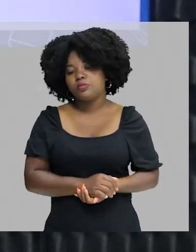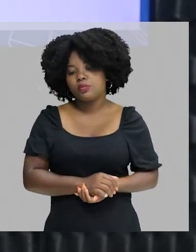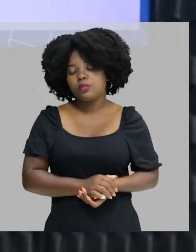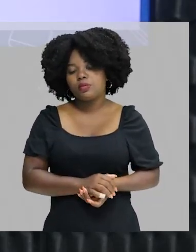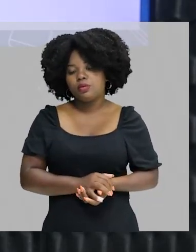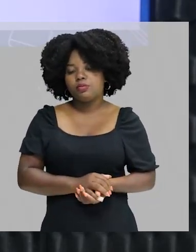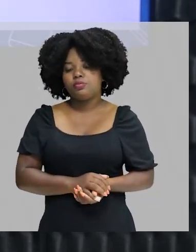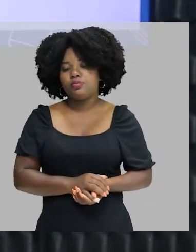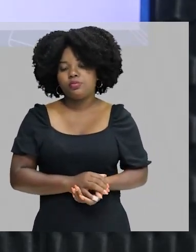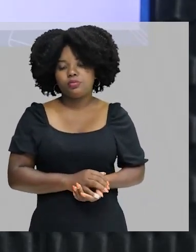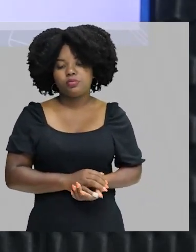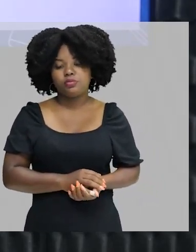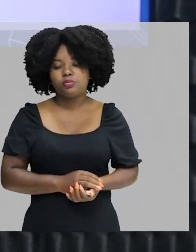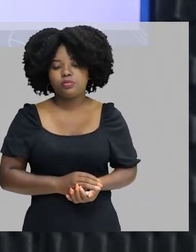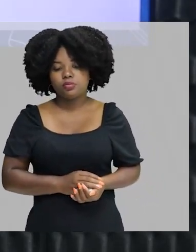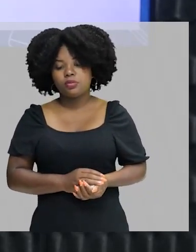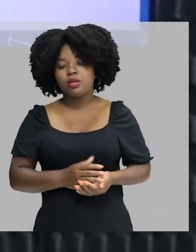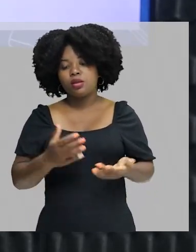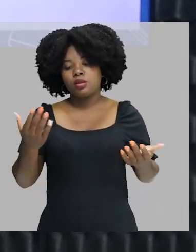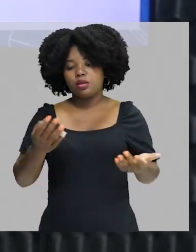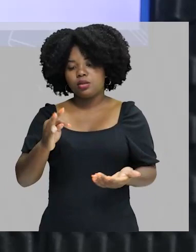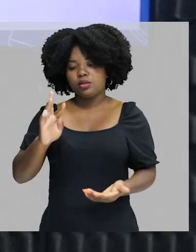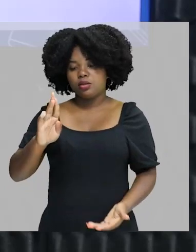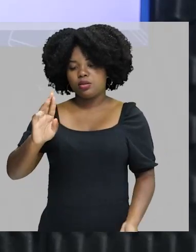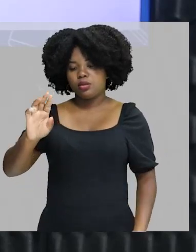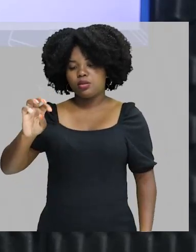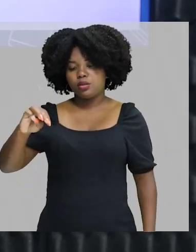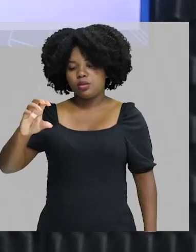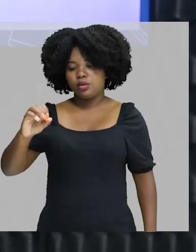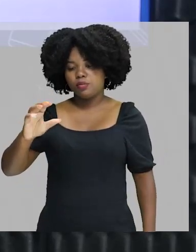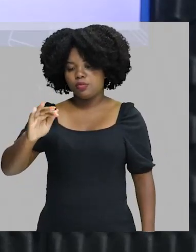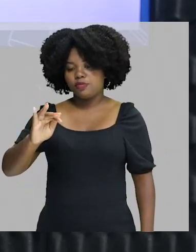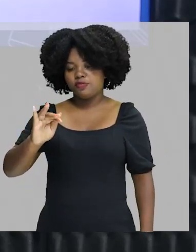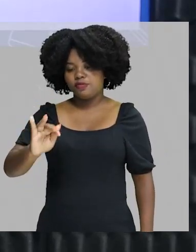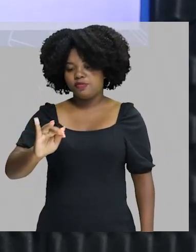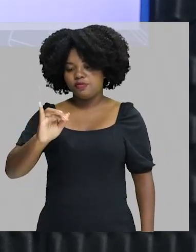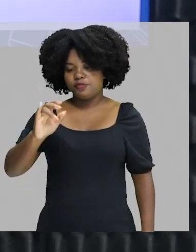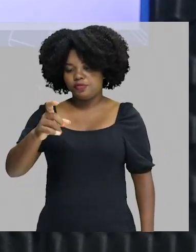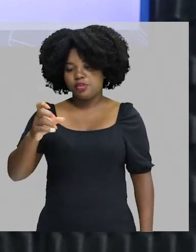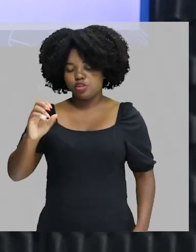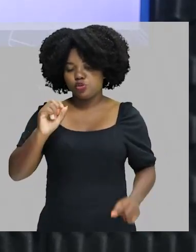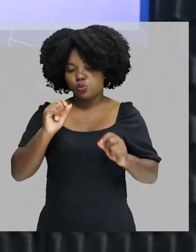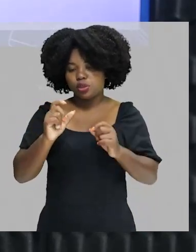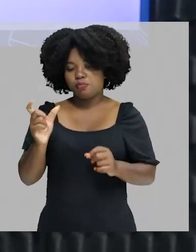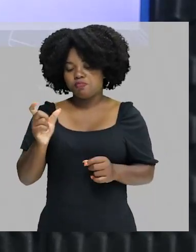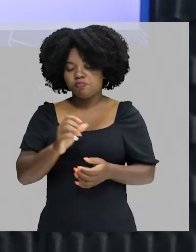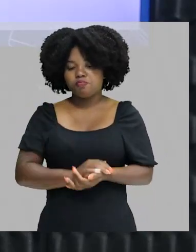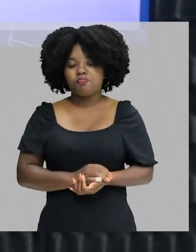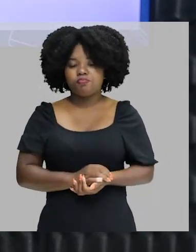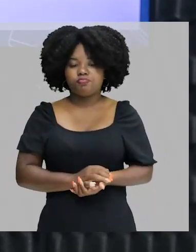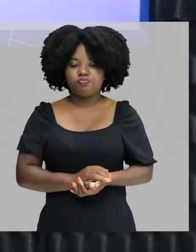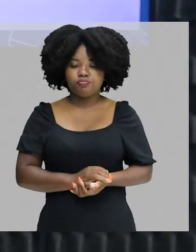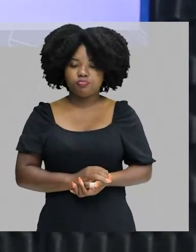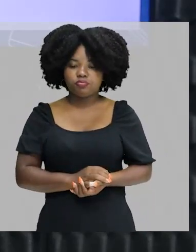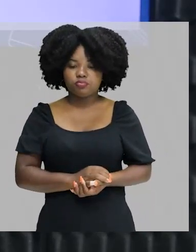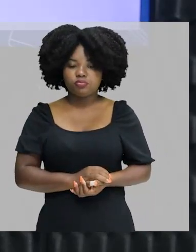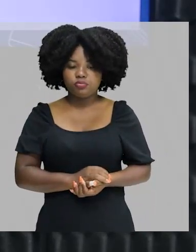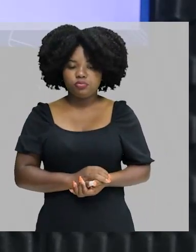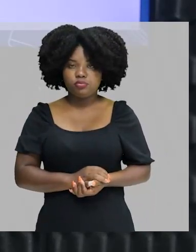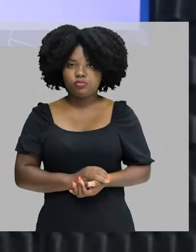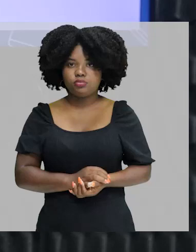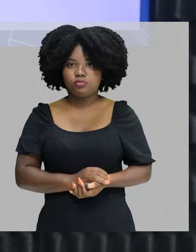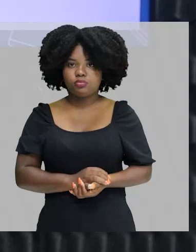resfriados e teríamos a peça de volta. Termoplásticos. Os termofixos são